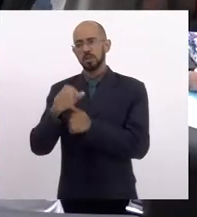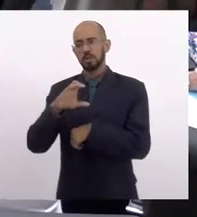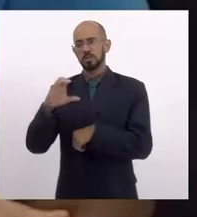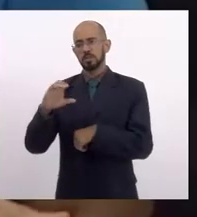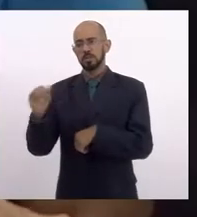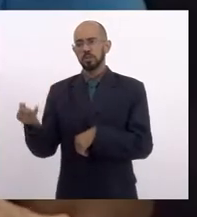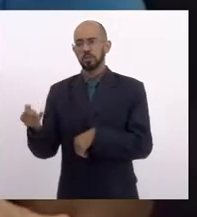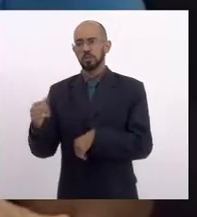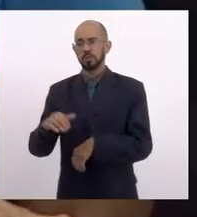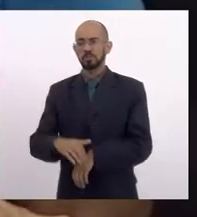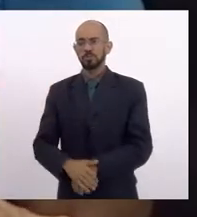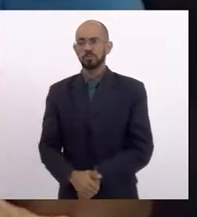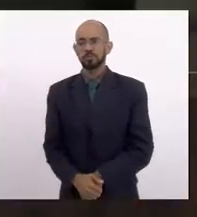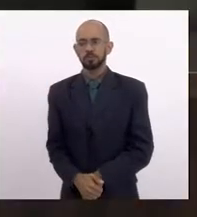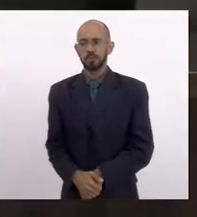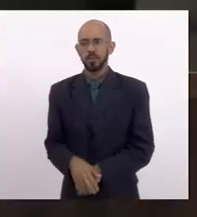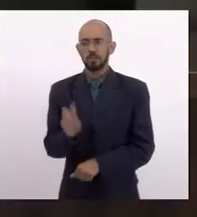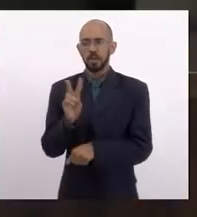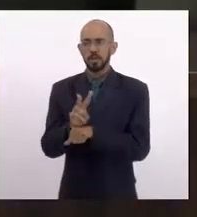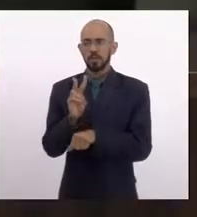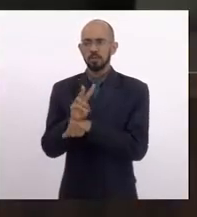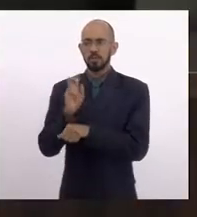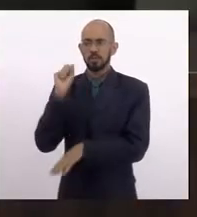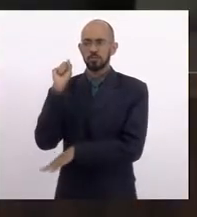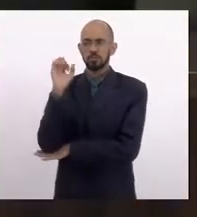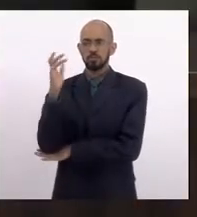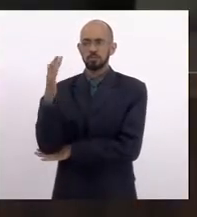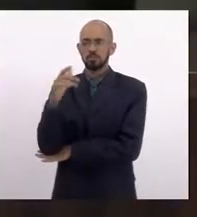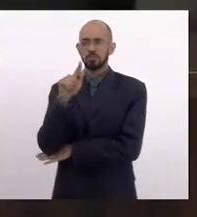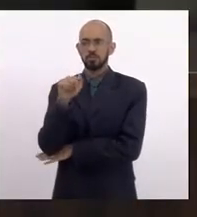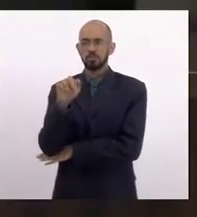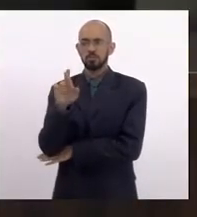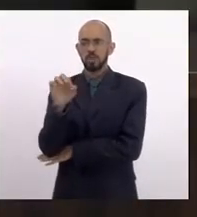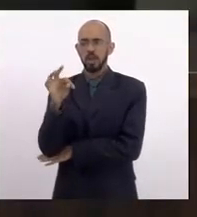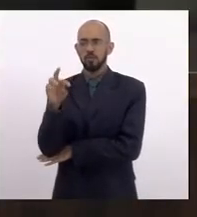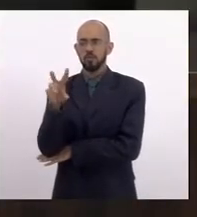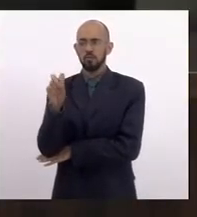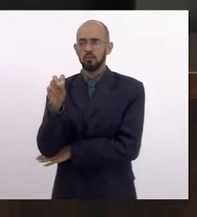simplesmente pela comissão de Defesa do meio ambiente Gustavo Stitch